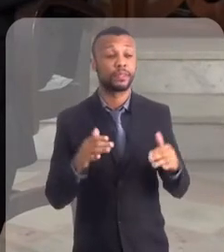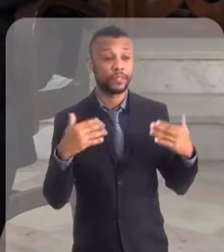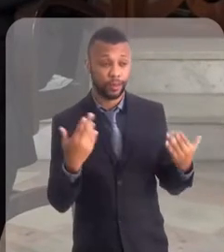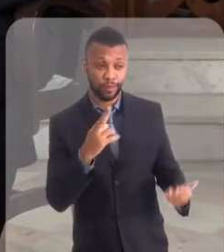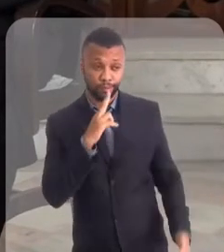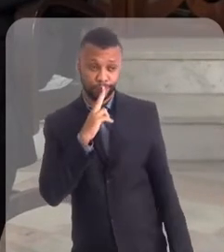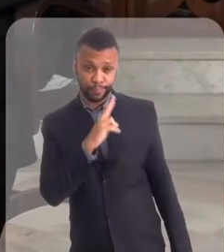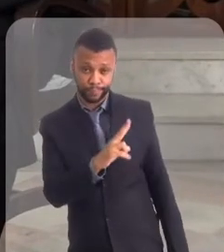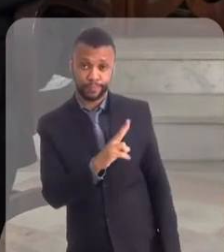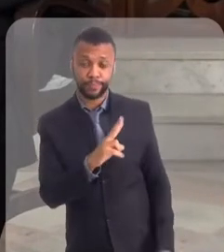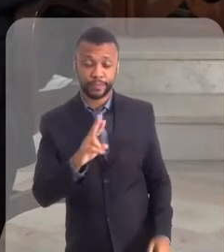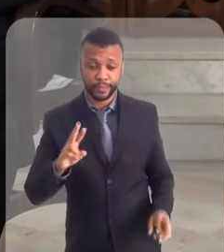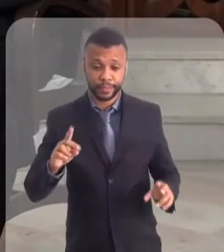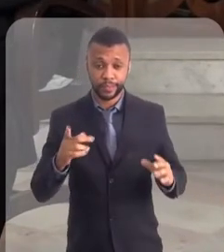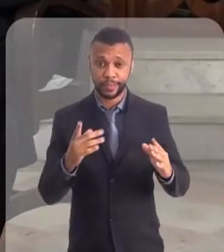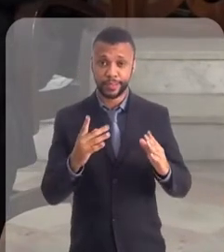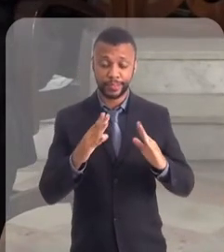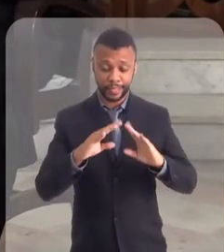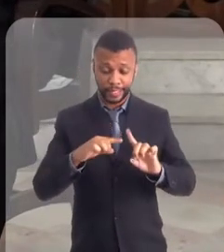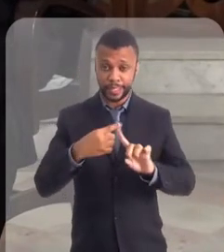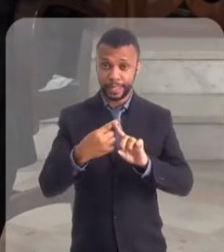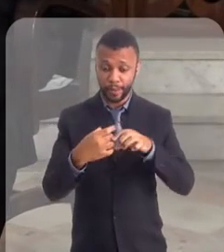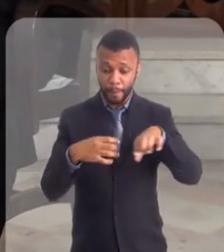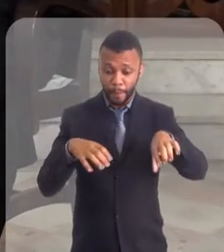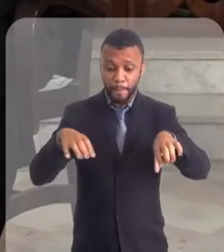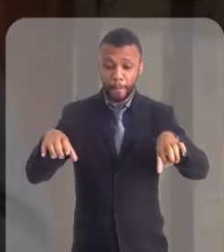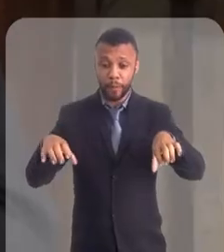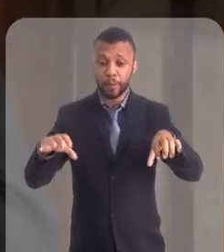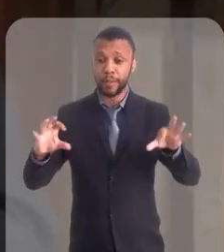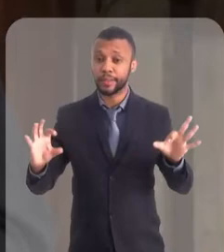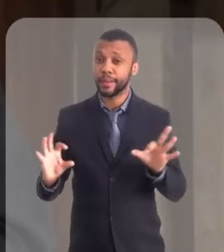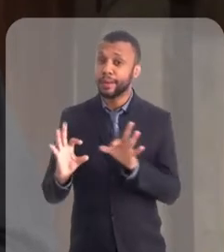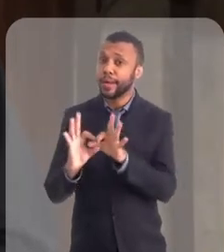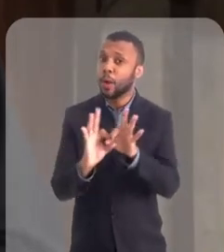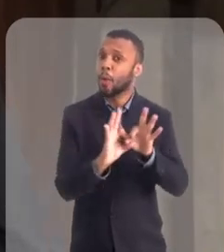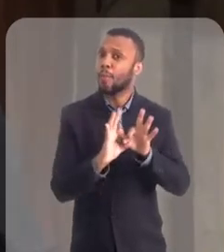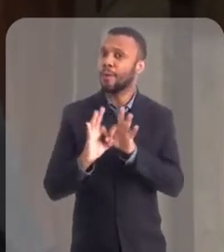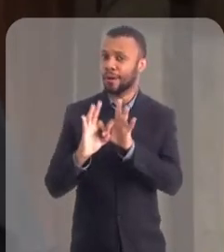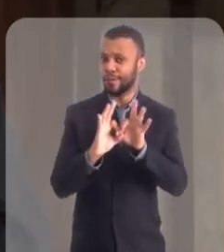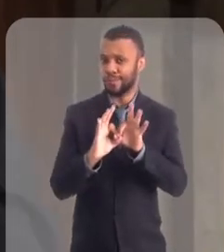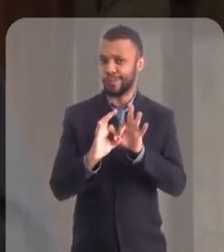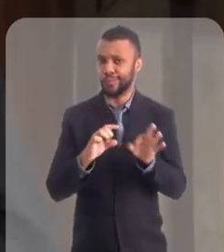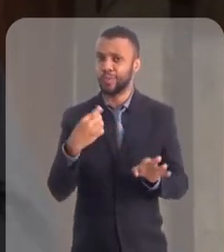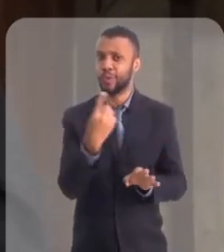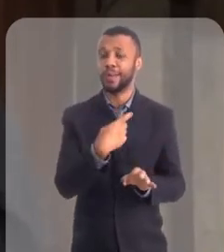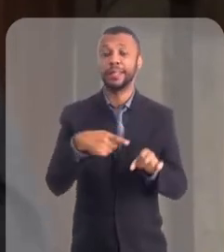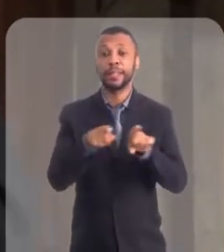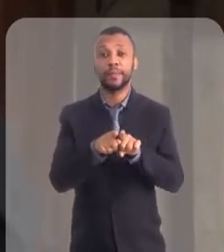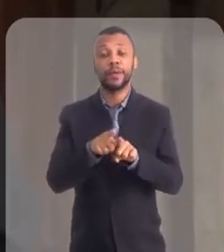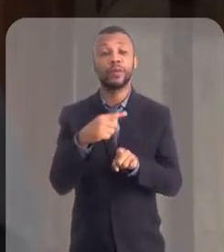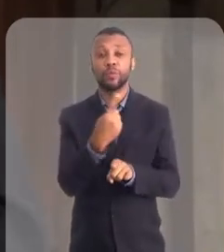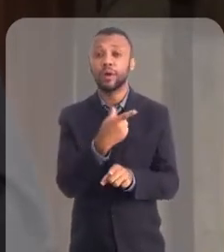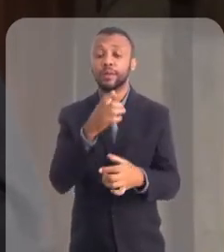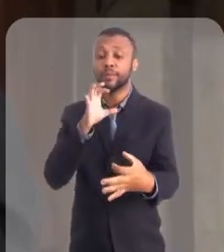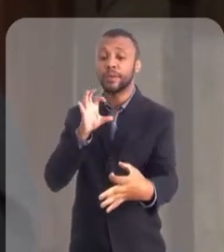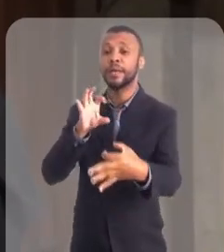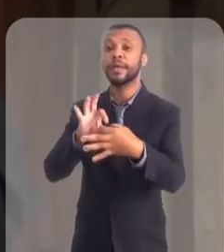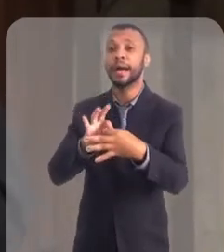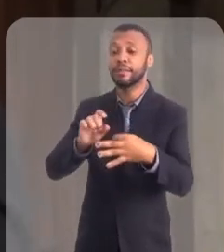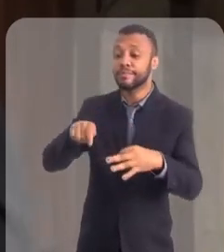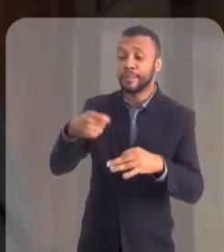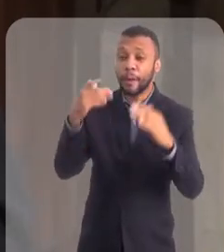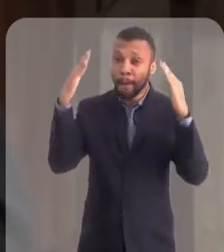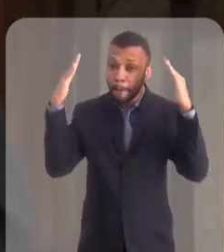é uma diferença, na verdade, essas duas igrejas elas estão em comunhão entre si. Né? Nós também estamos ligados